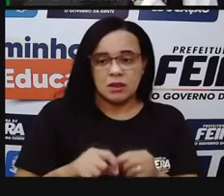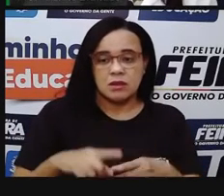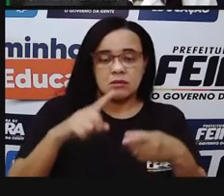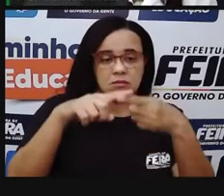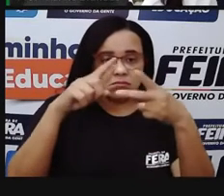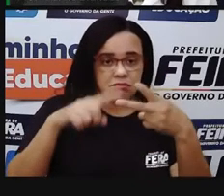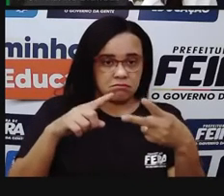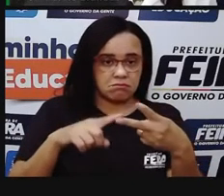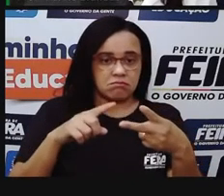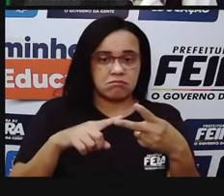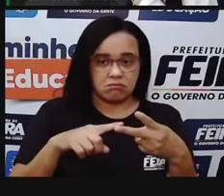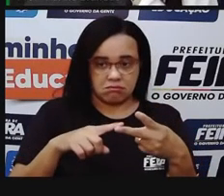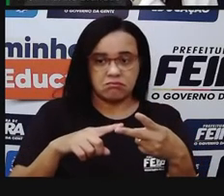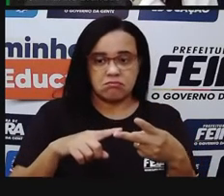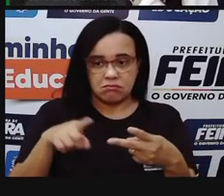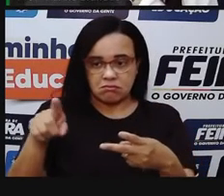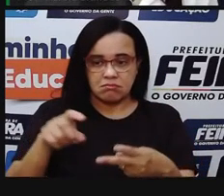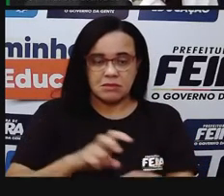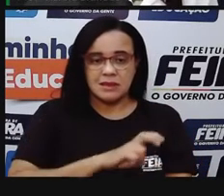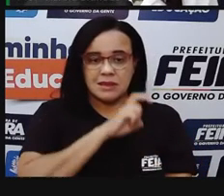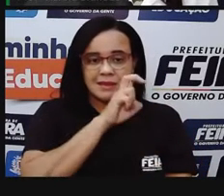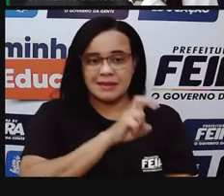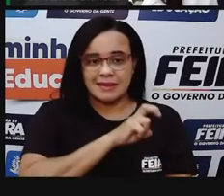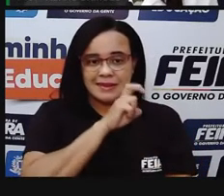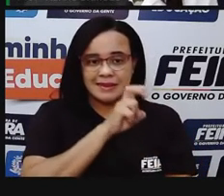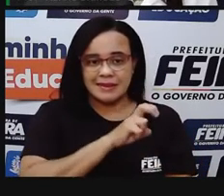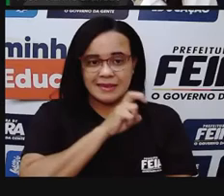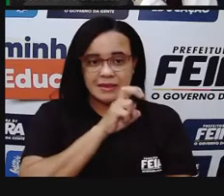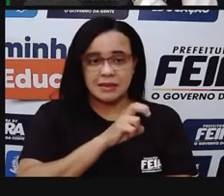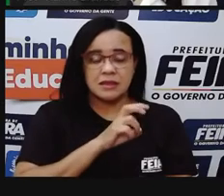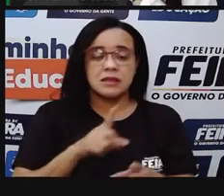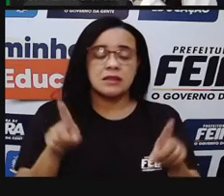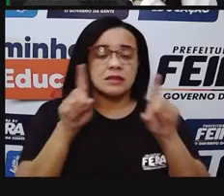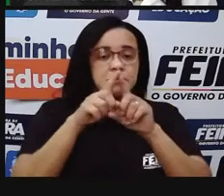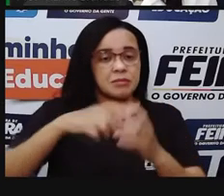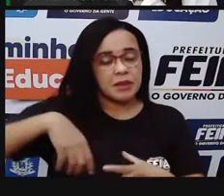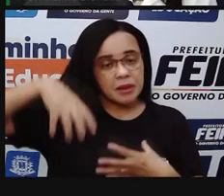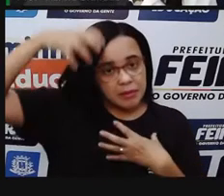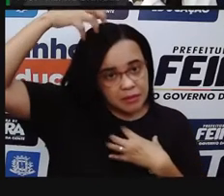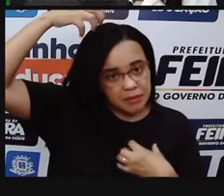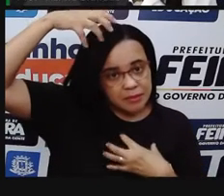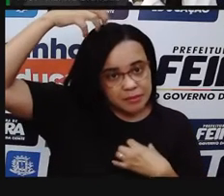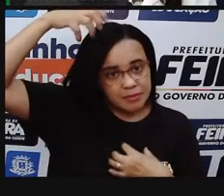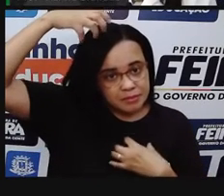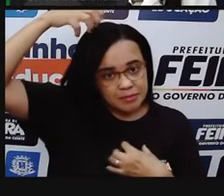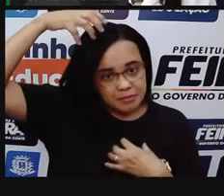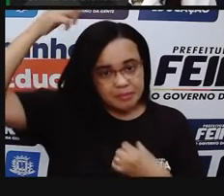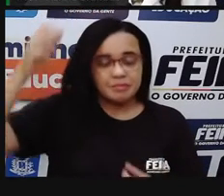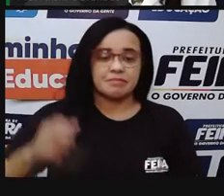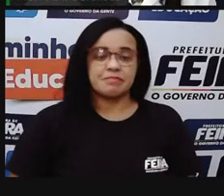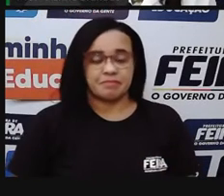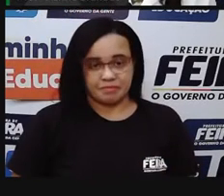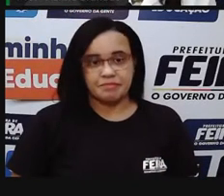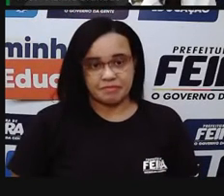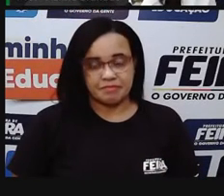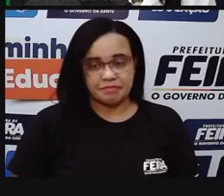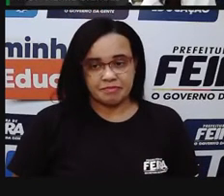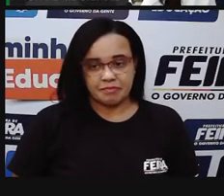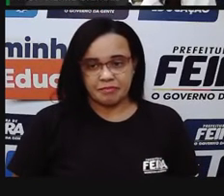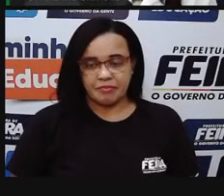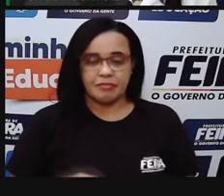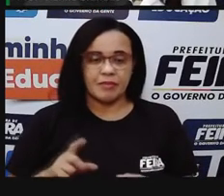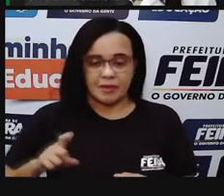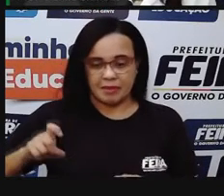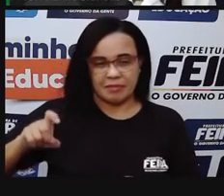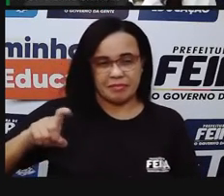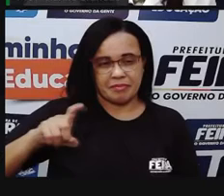ver um lagarto, um macaco aqui, né, um primata. A gente pode observar também aqui, ó, um